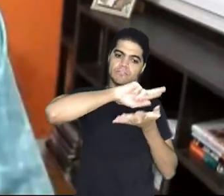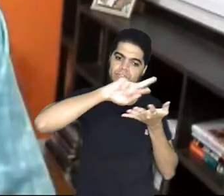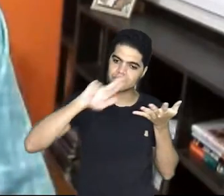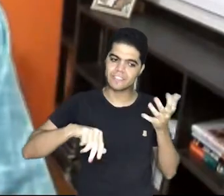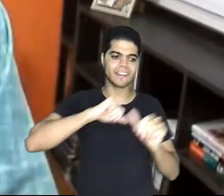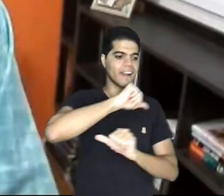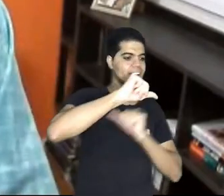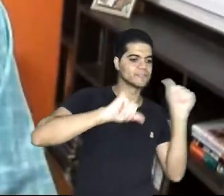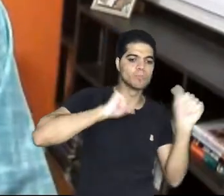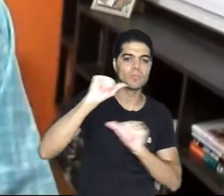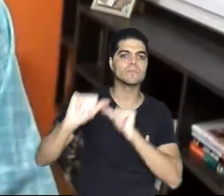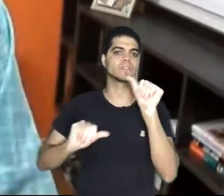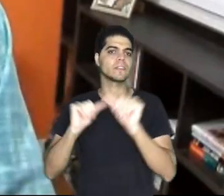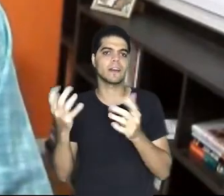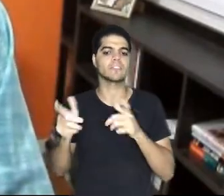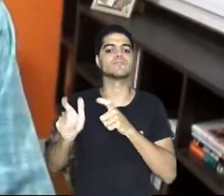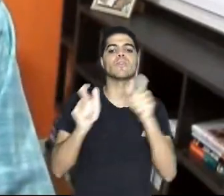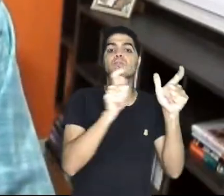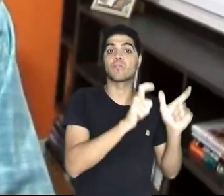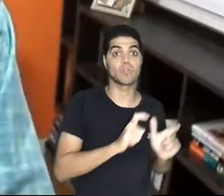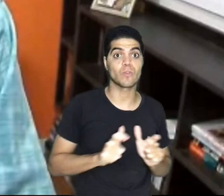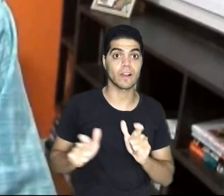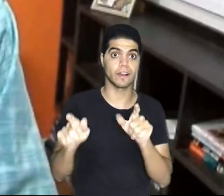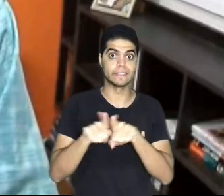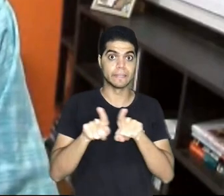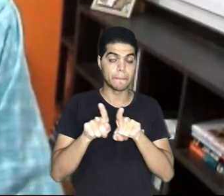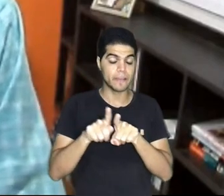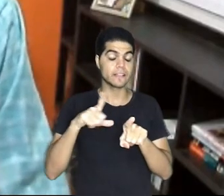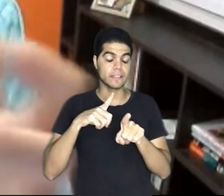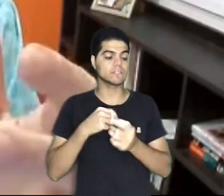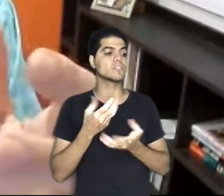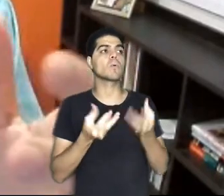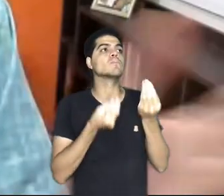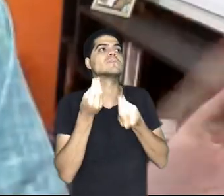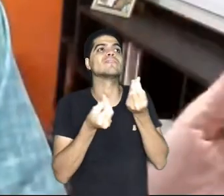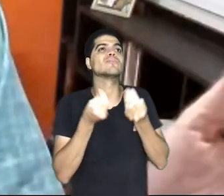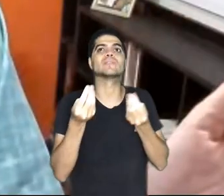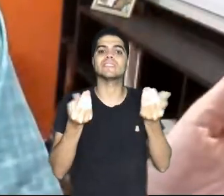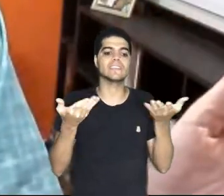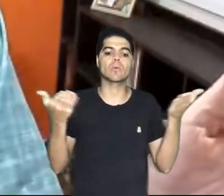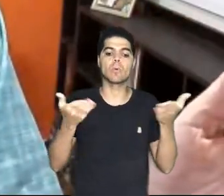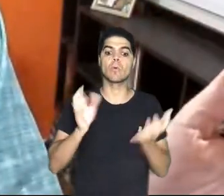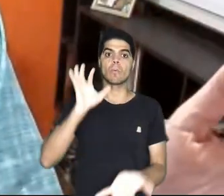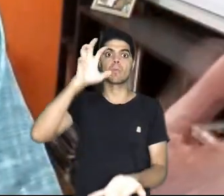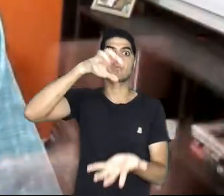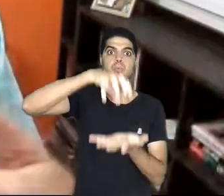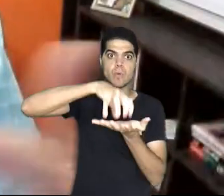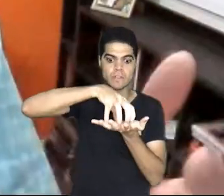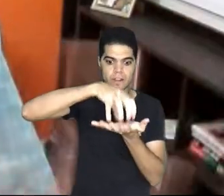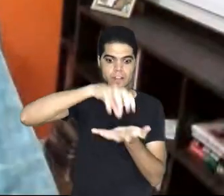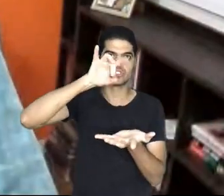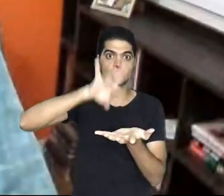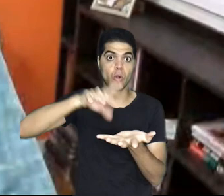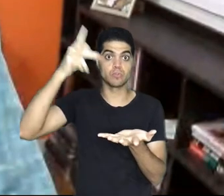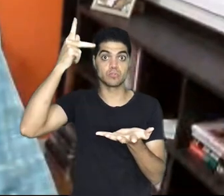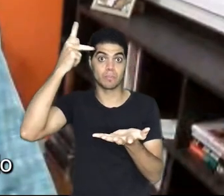diversificar a espacialidade da independência, como se ela fosse concentrada atualmente no eixo